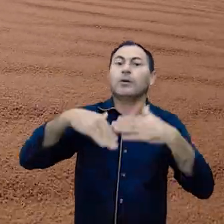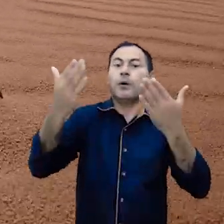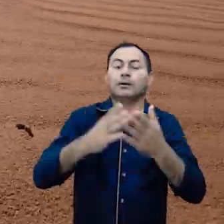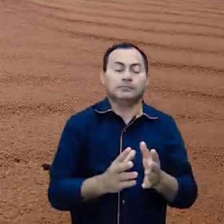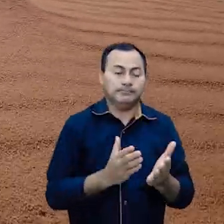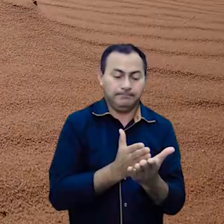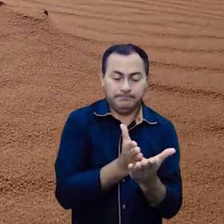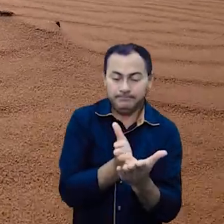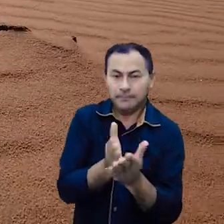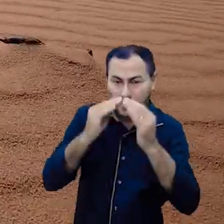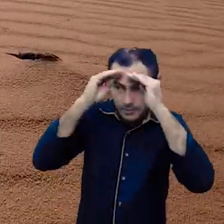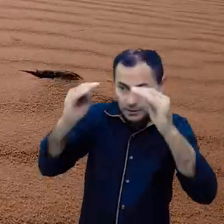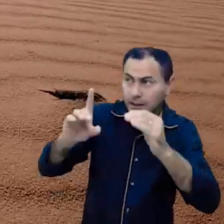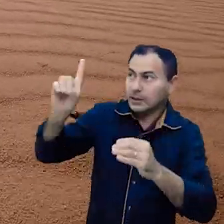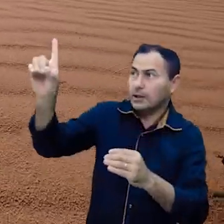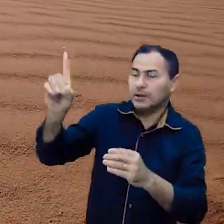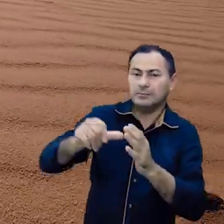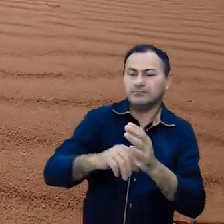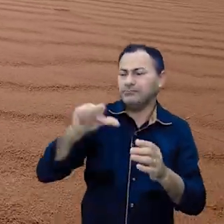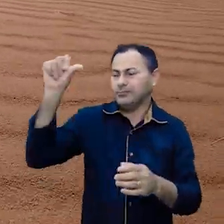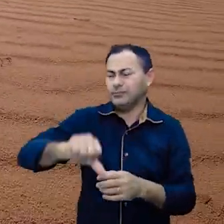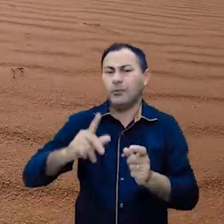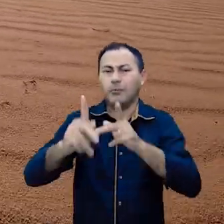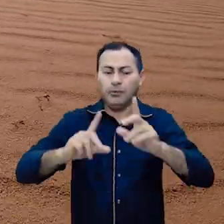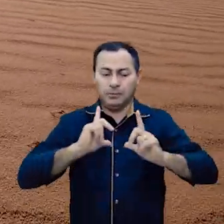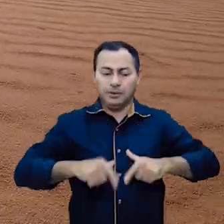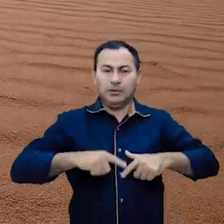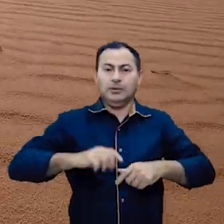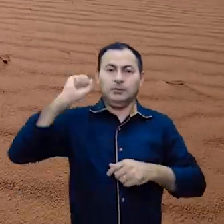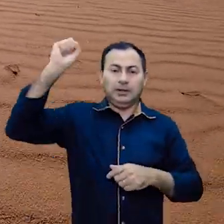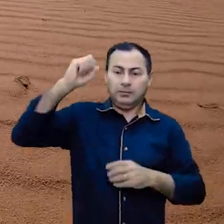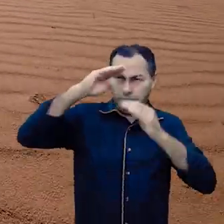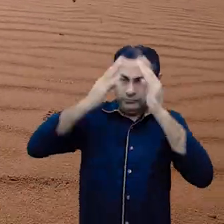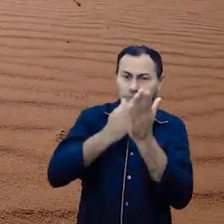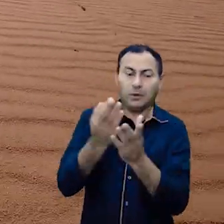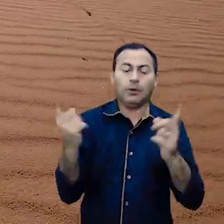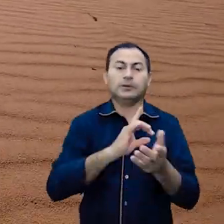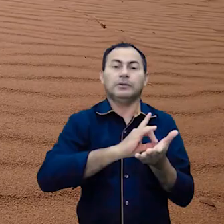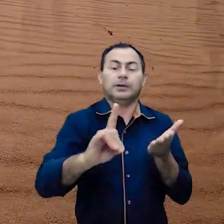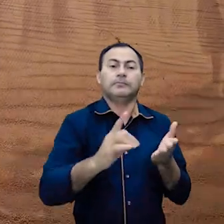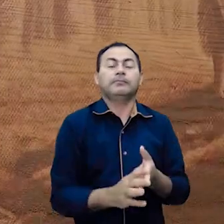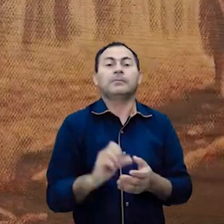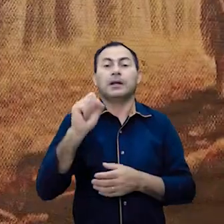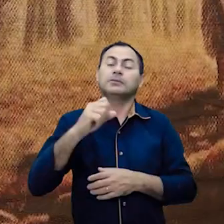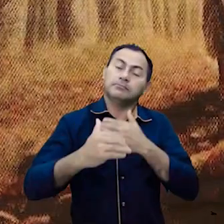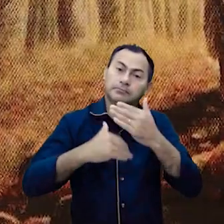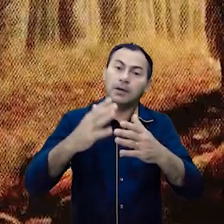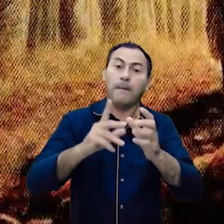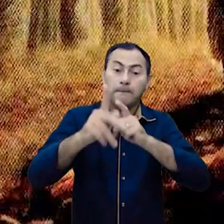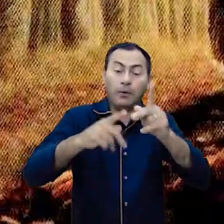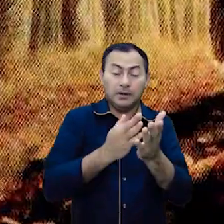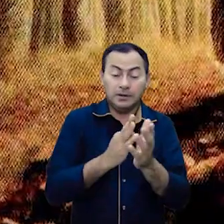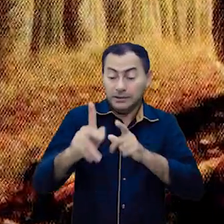benção de Deus quando eles andavam em obediência miraculosamente o povo de Israel venci a batalha contra seus inimigos e